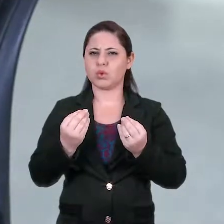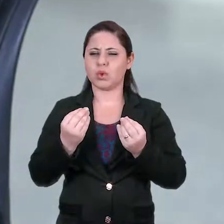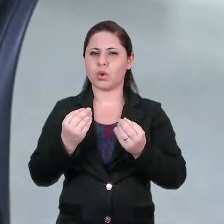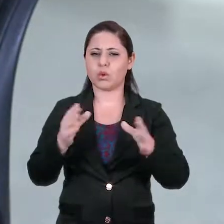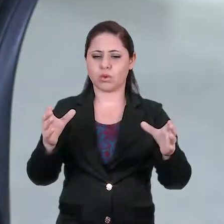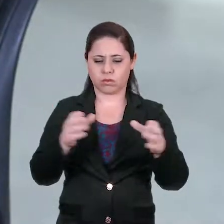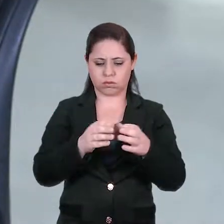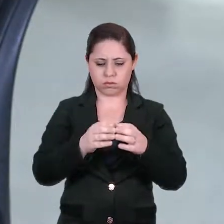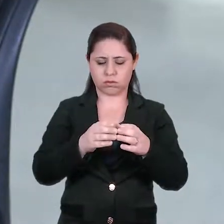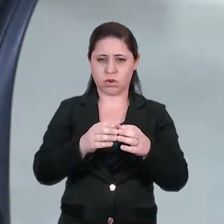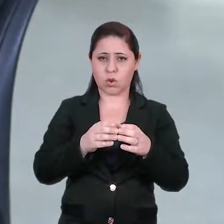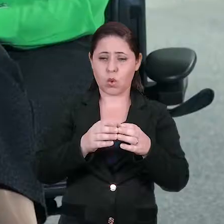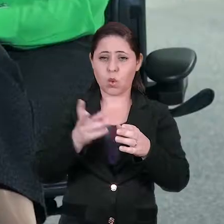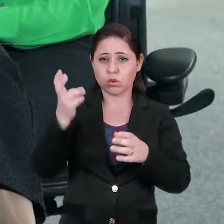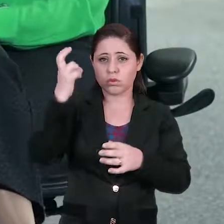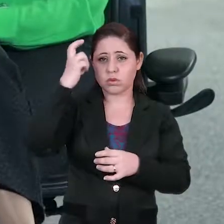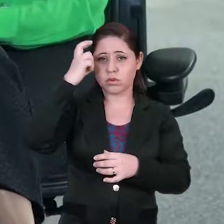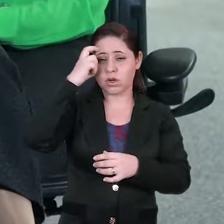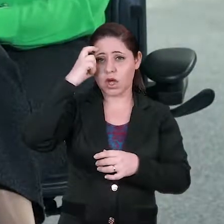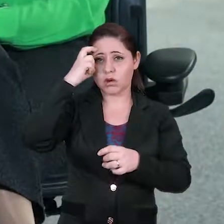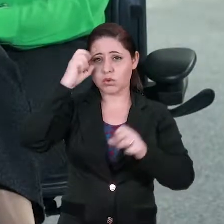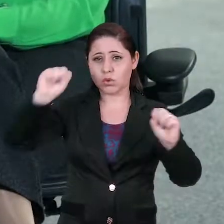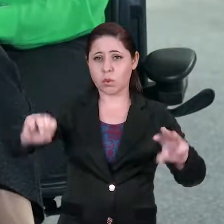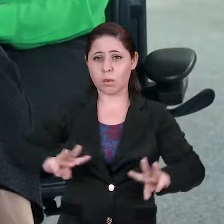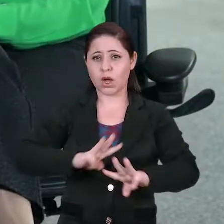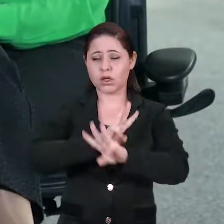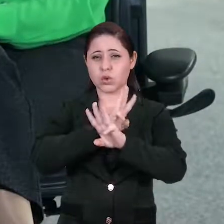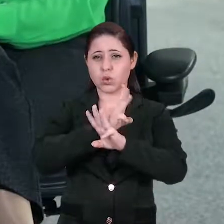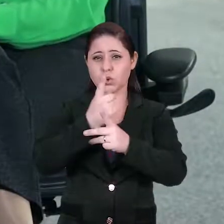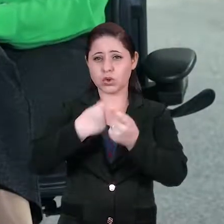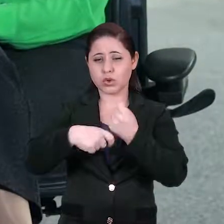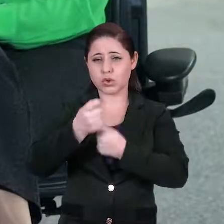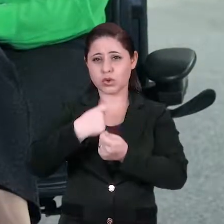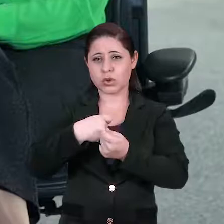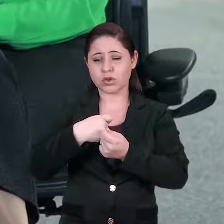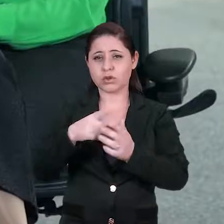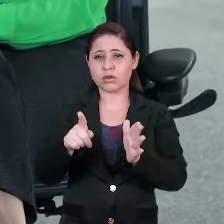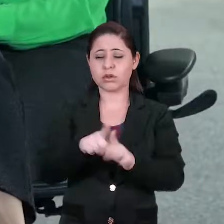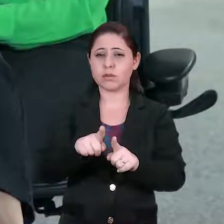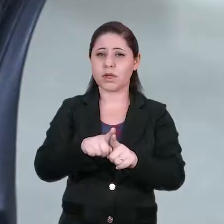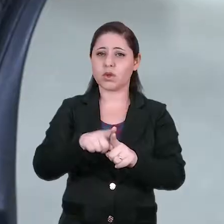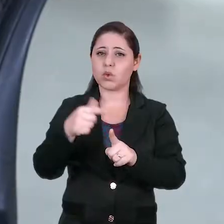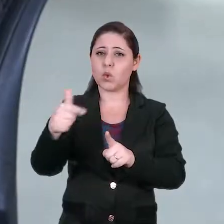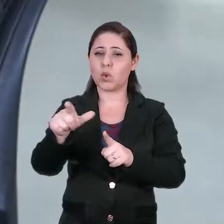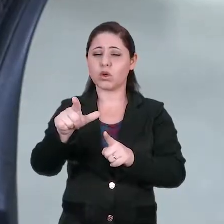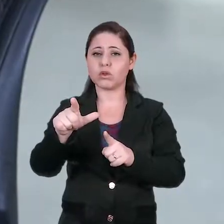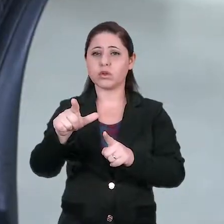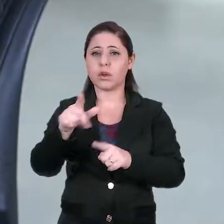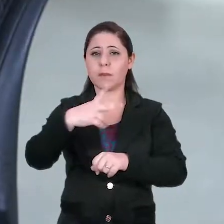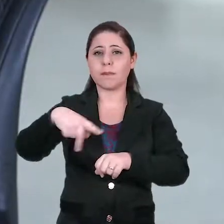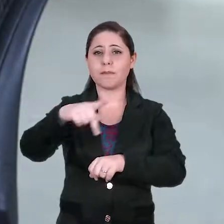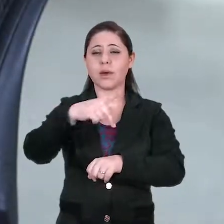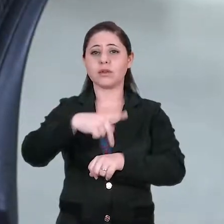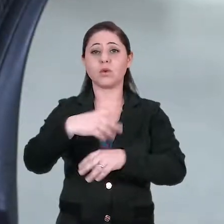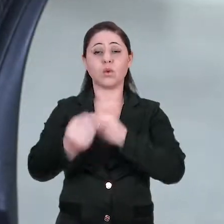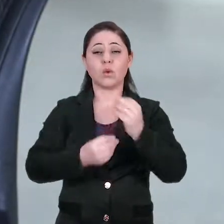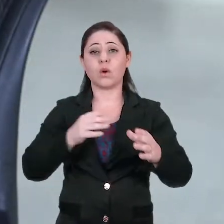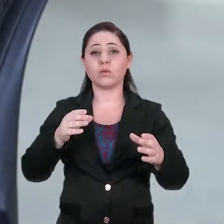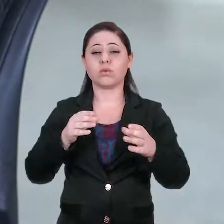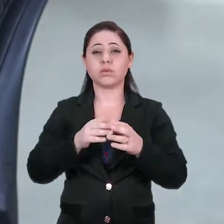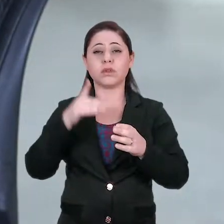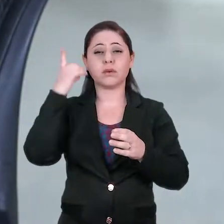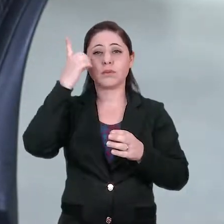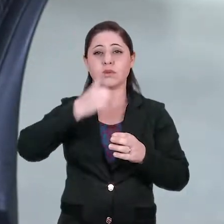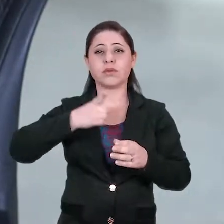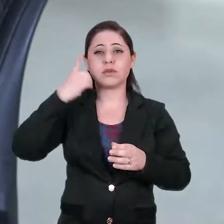muito, tanto no Parlamento Cultural do Mercosul, com todos os países da América do Sul, mas